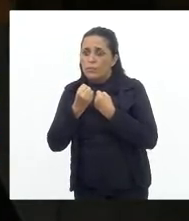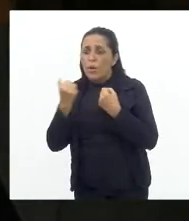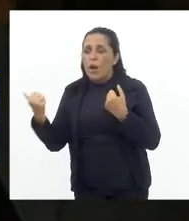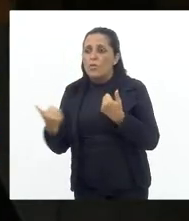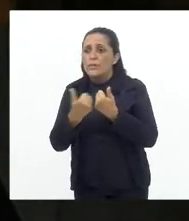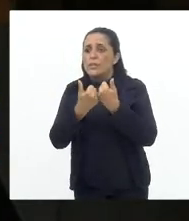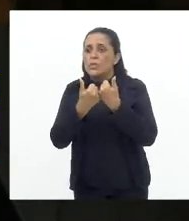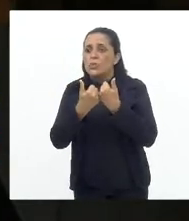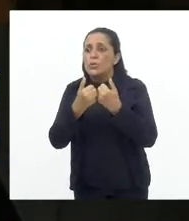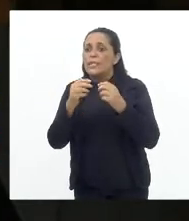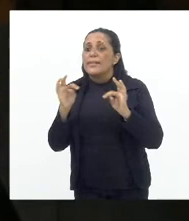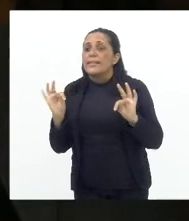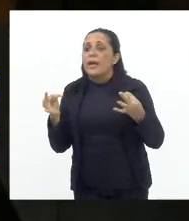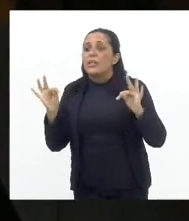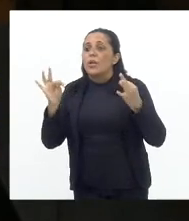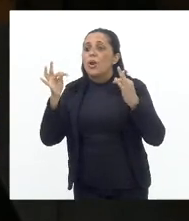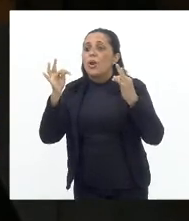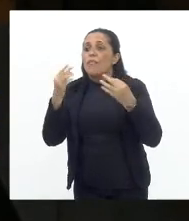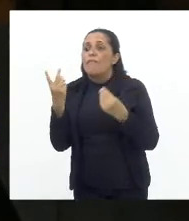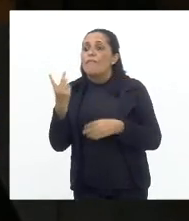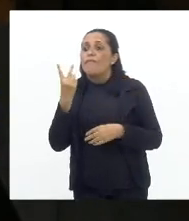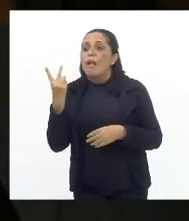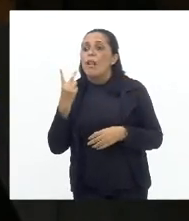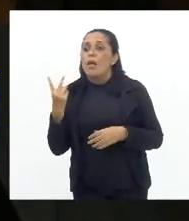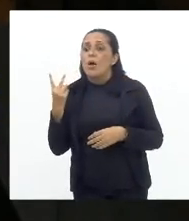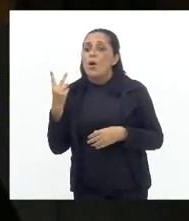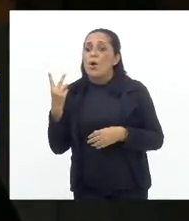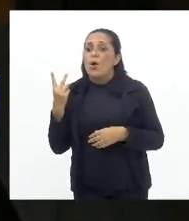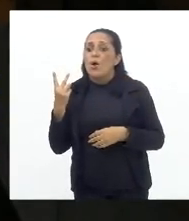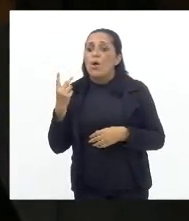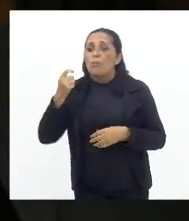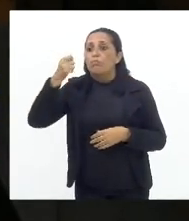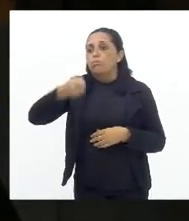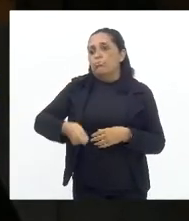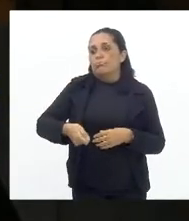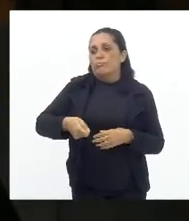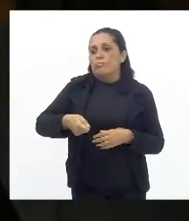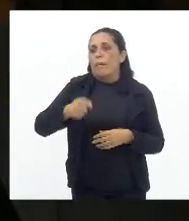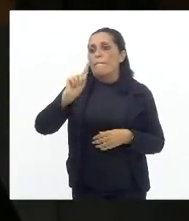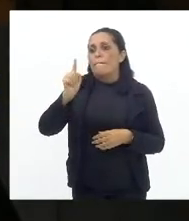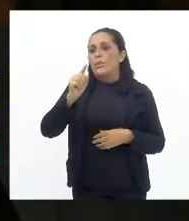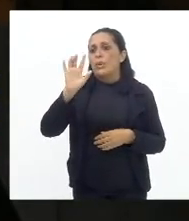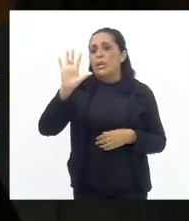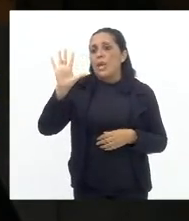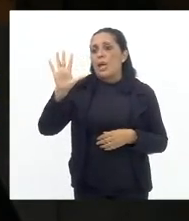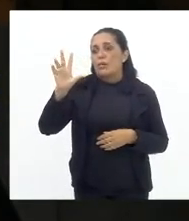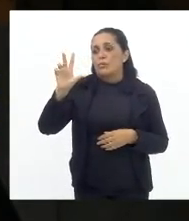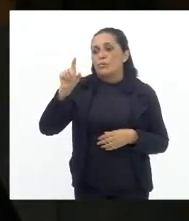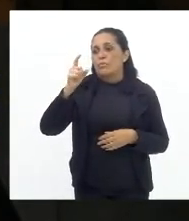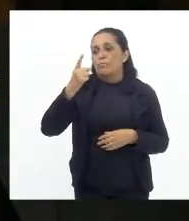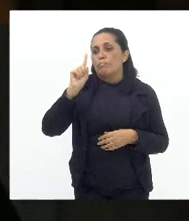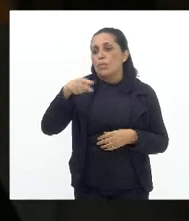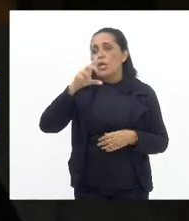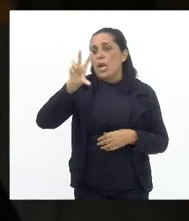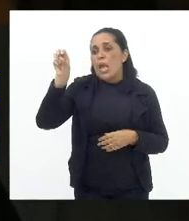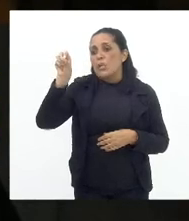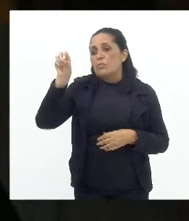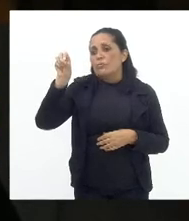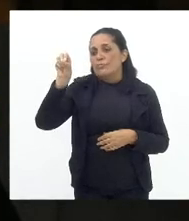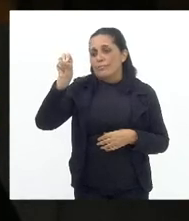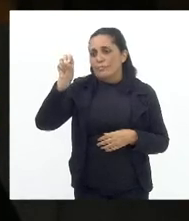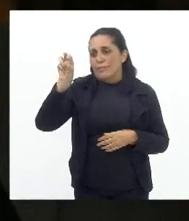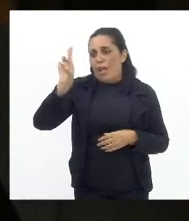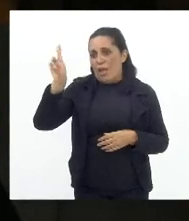auxílio tecnológico e do valor é uma parcela única de 1.500 gente também tiveram